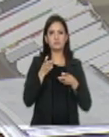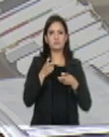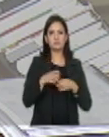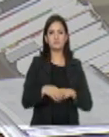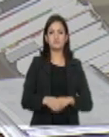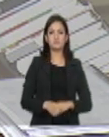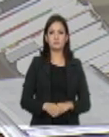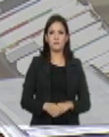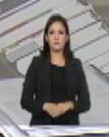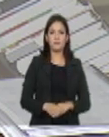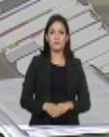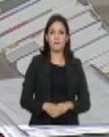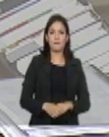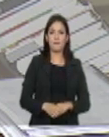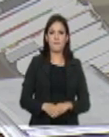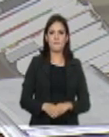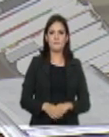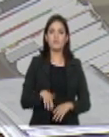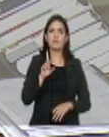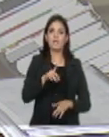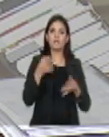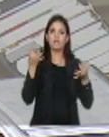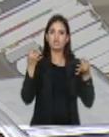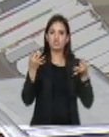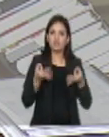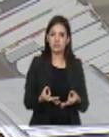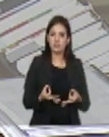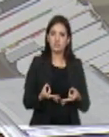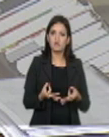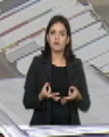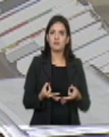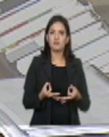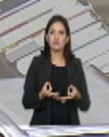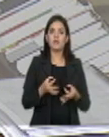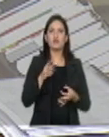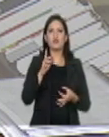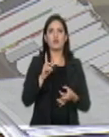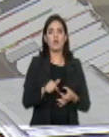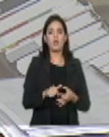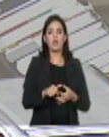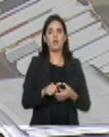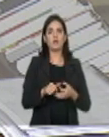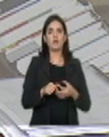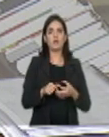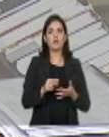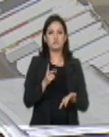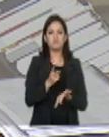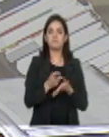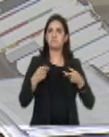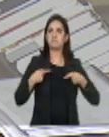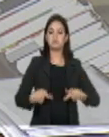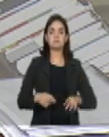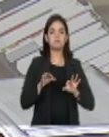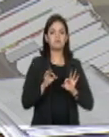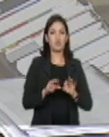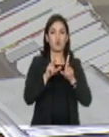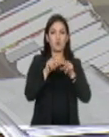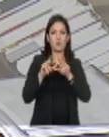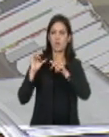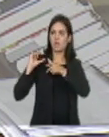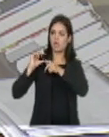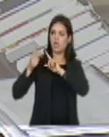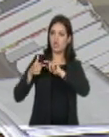que é uma condução digna, uma condução à altura das tradições desta